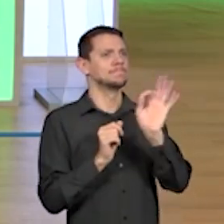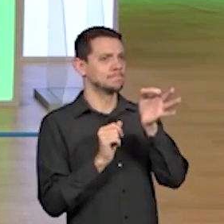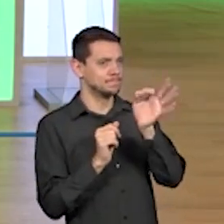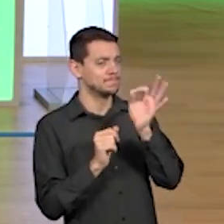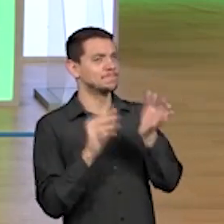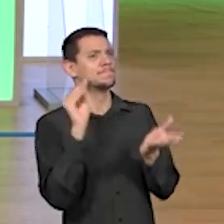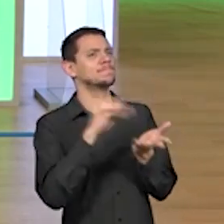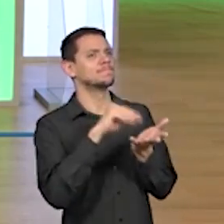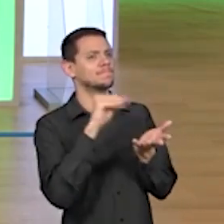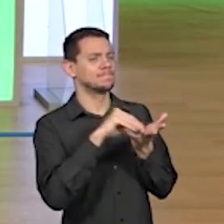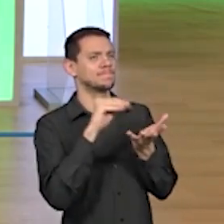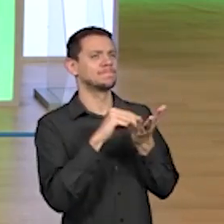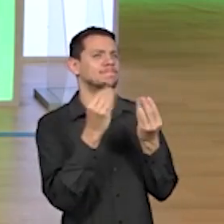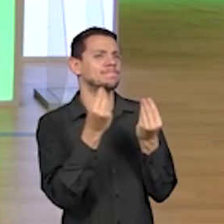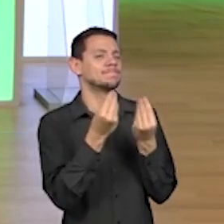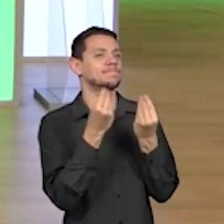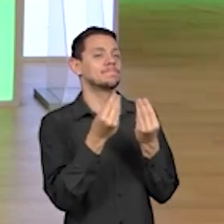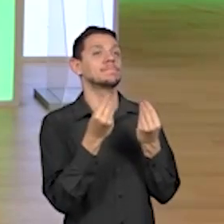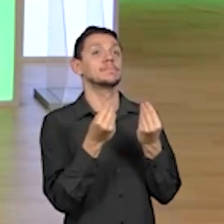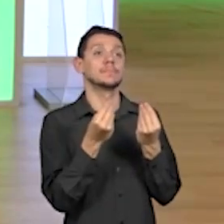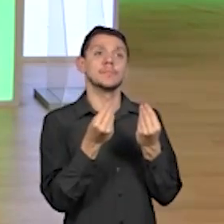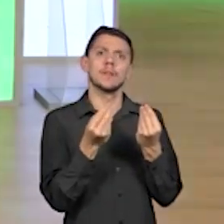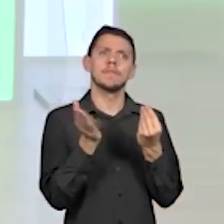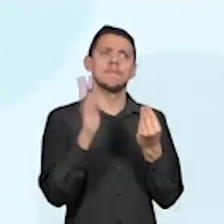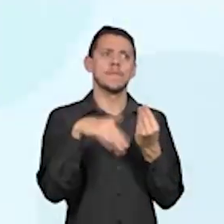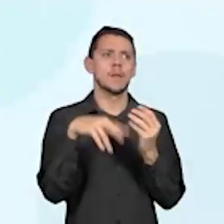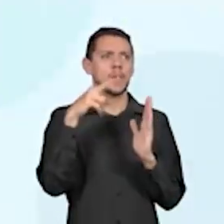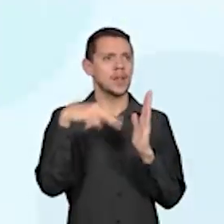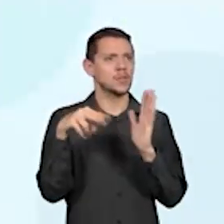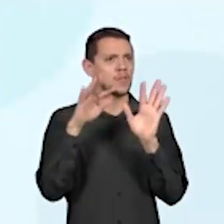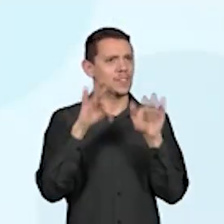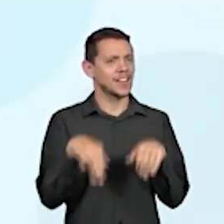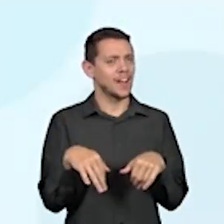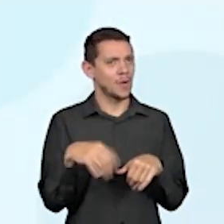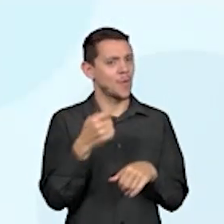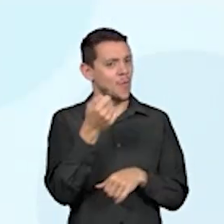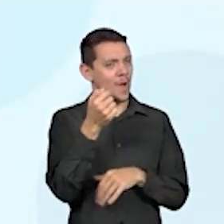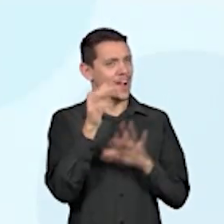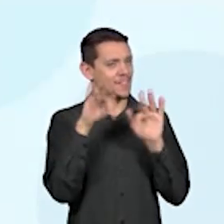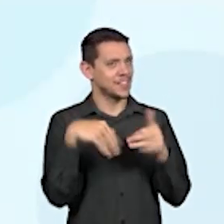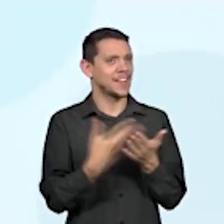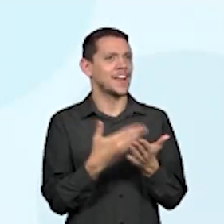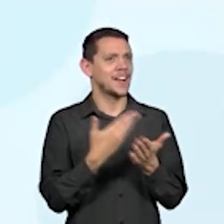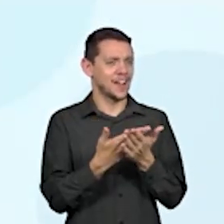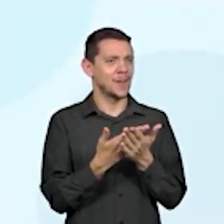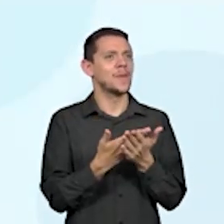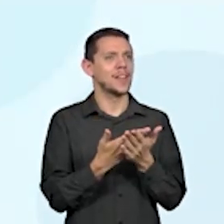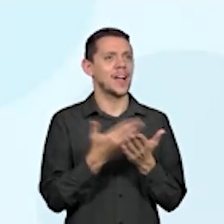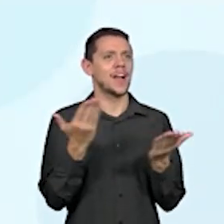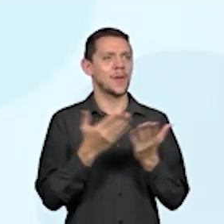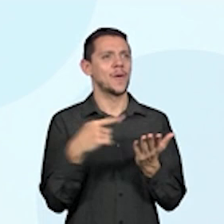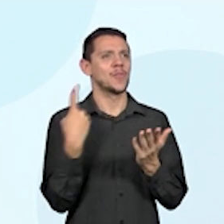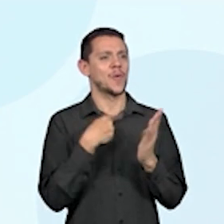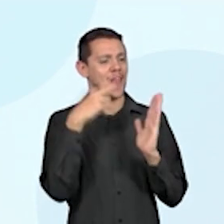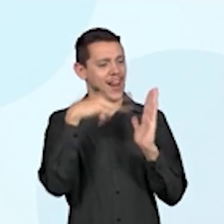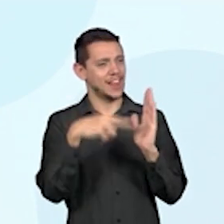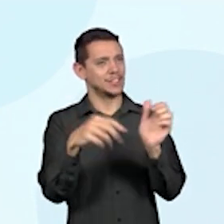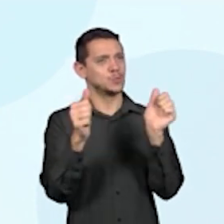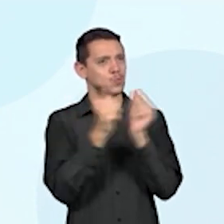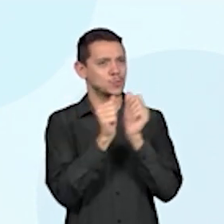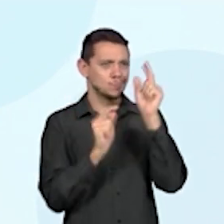estava. Vamos fazer a leitura final? Vamos. Porque tá na parte final da aula, agora a gente vai ler com as expressões